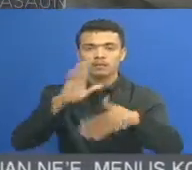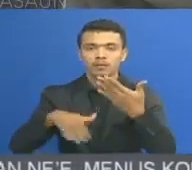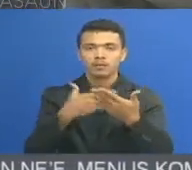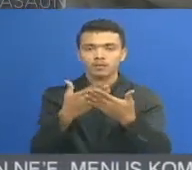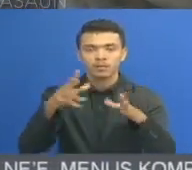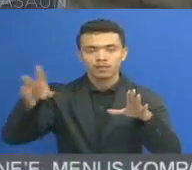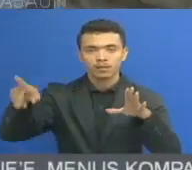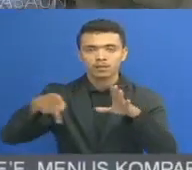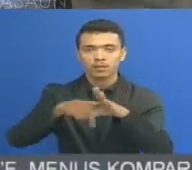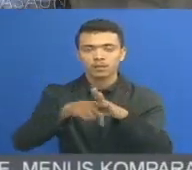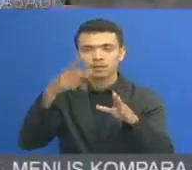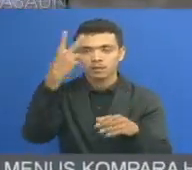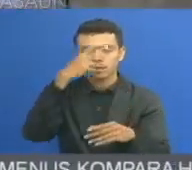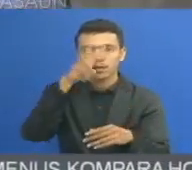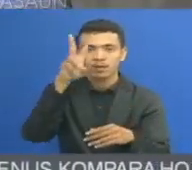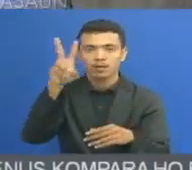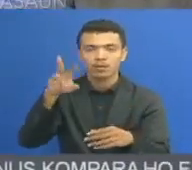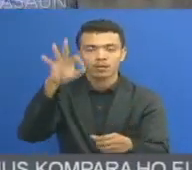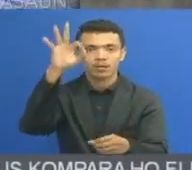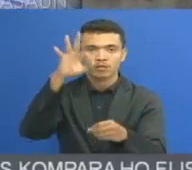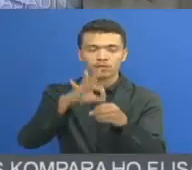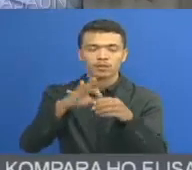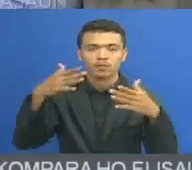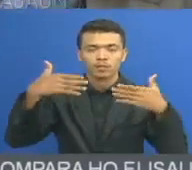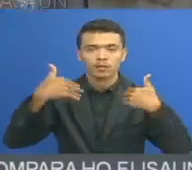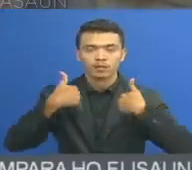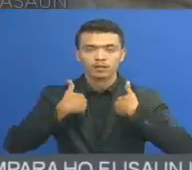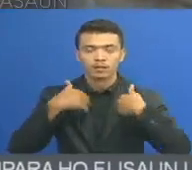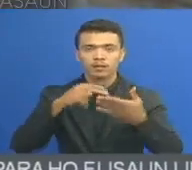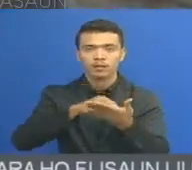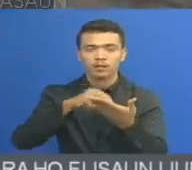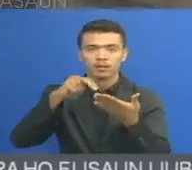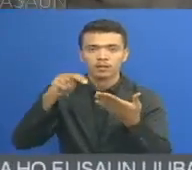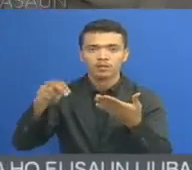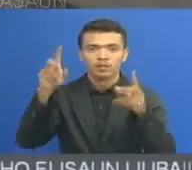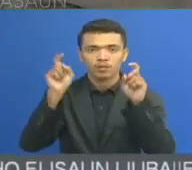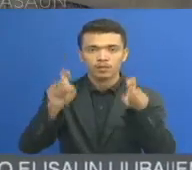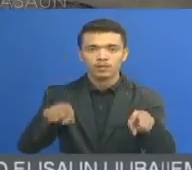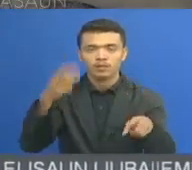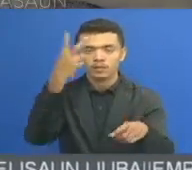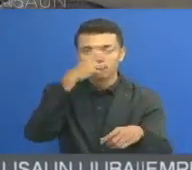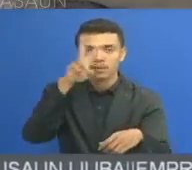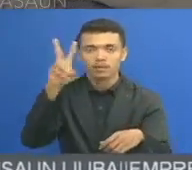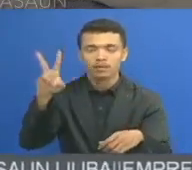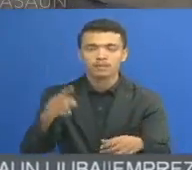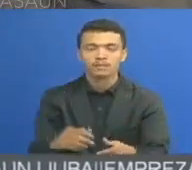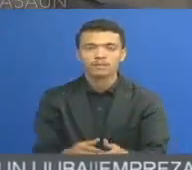presença. Pato Harini, voto reclamado da Valéria. E o número de uma neveita precisa ficar é. E